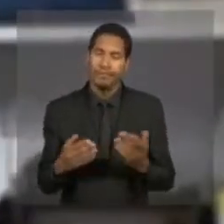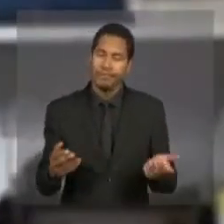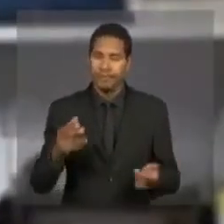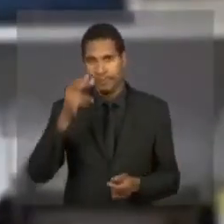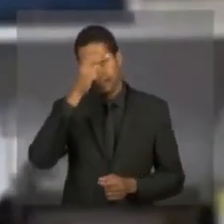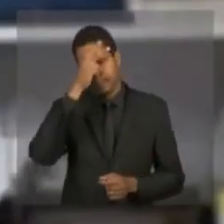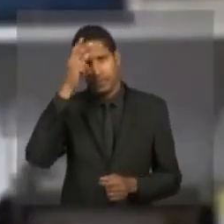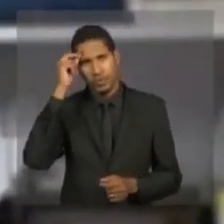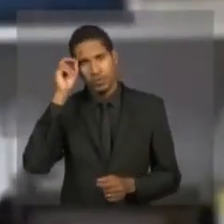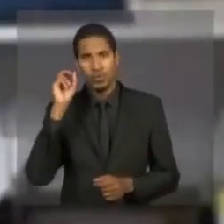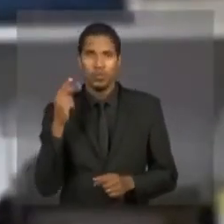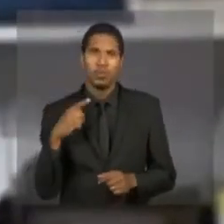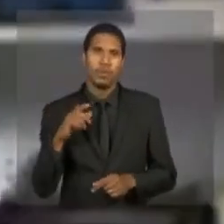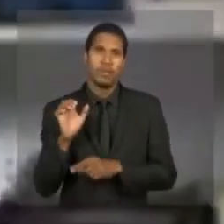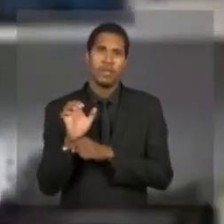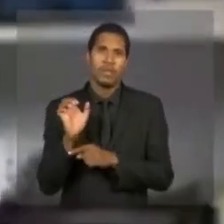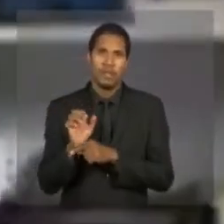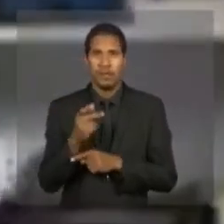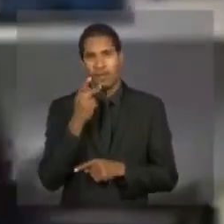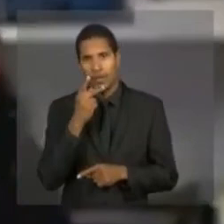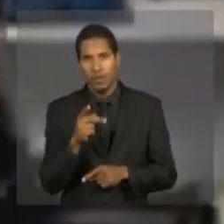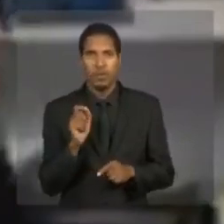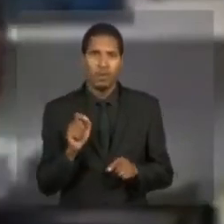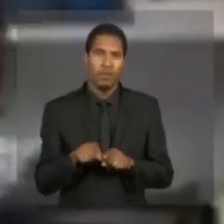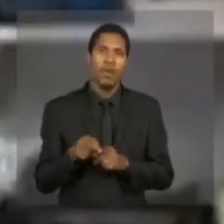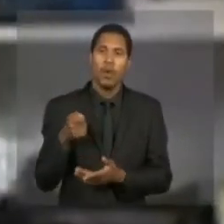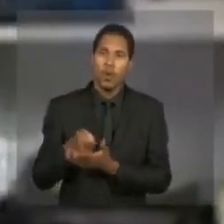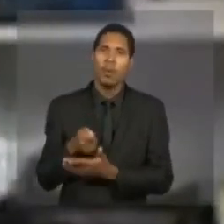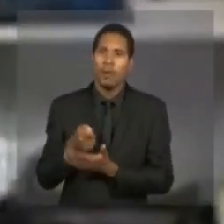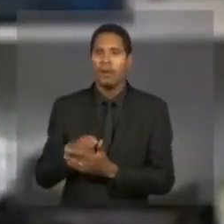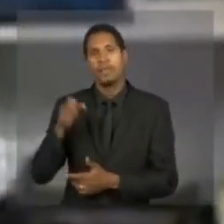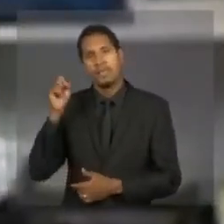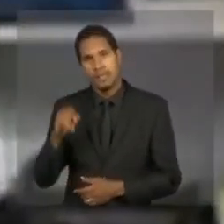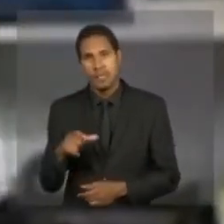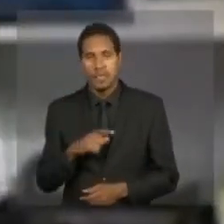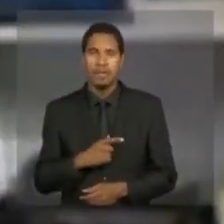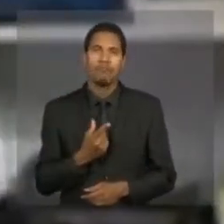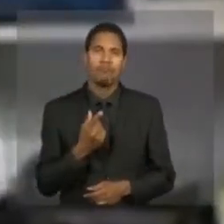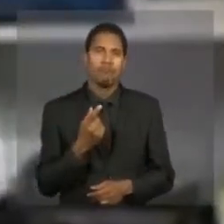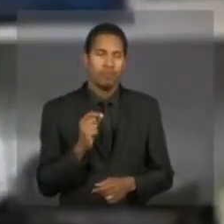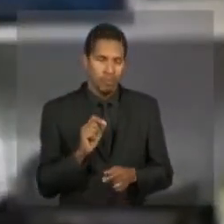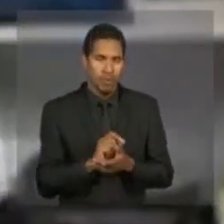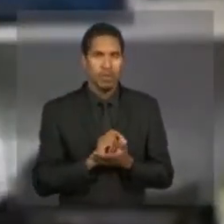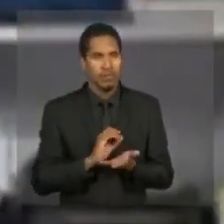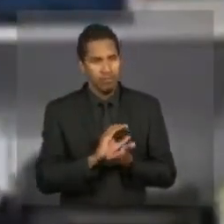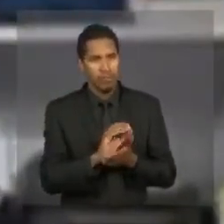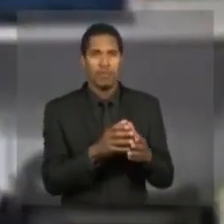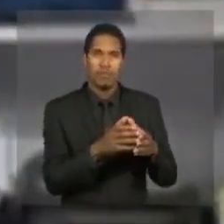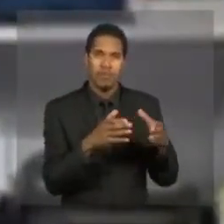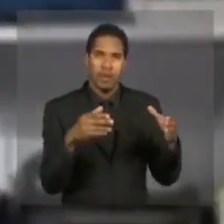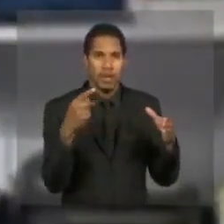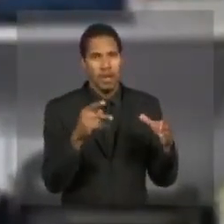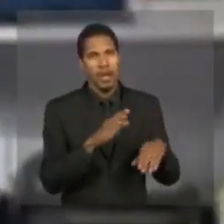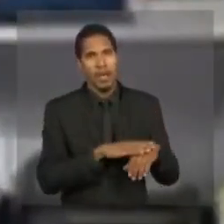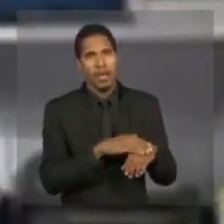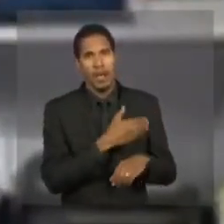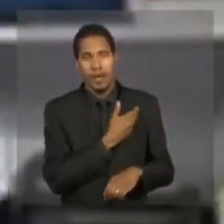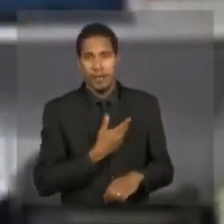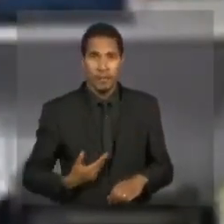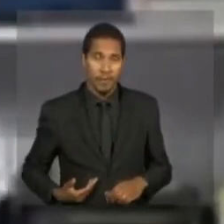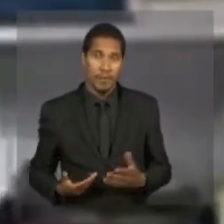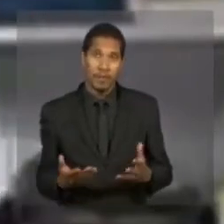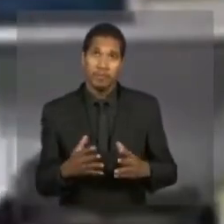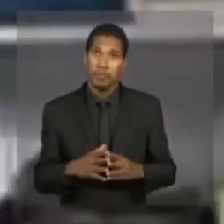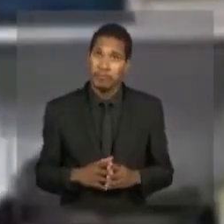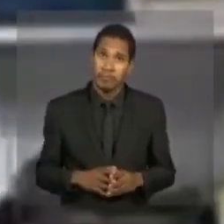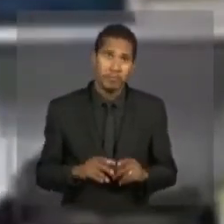prefeitura ou o Estado brasileiro está desobrigado de investir e expandir a sua rede pública. Quanto a isso, eu